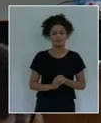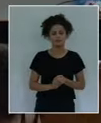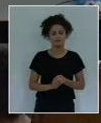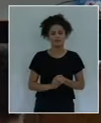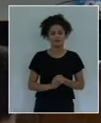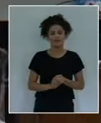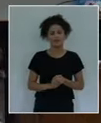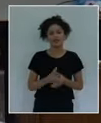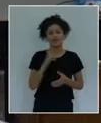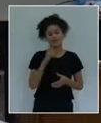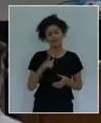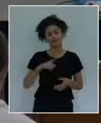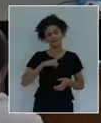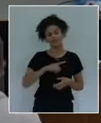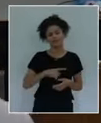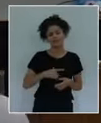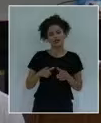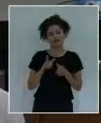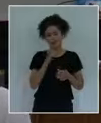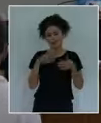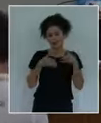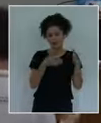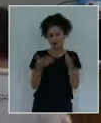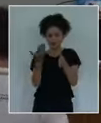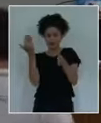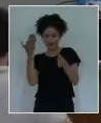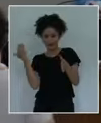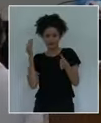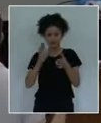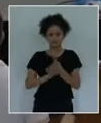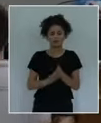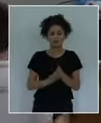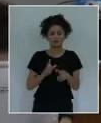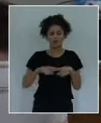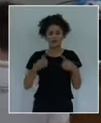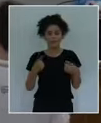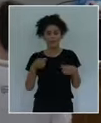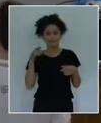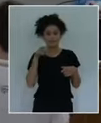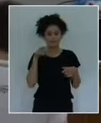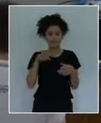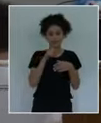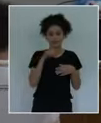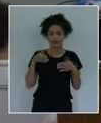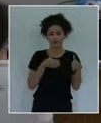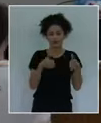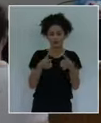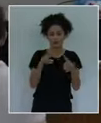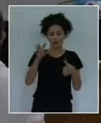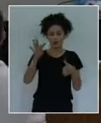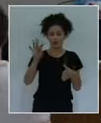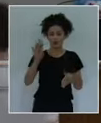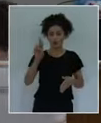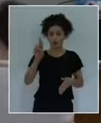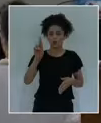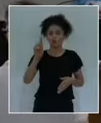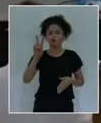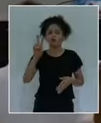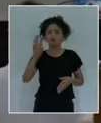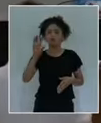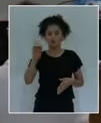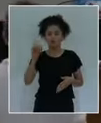anterior a ele. E ele deságua no Rio Ipiranga, em Guaraciaba. Na verdade, ele deságua um pouco abaixo de Guaraciaba e um pouco antes da